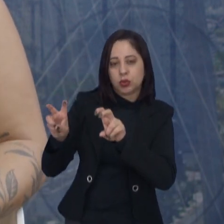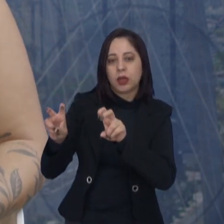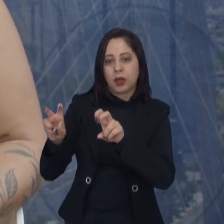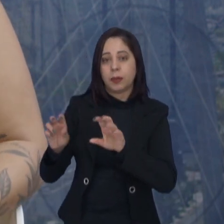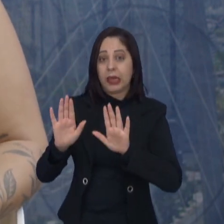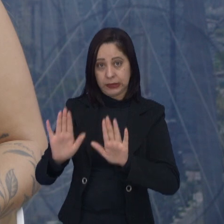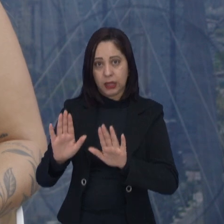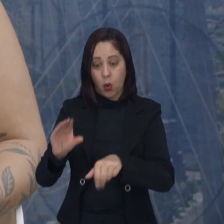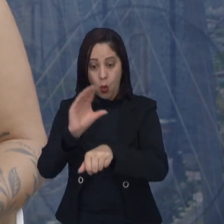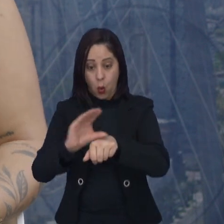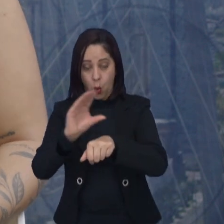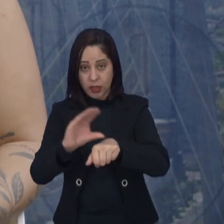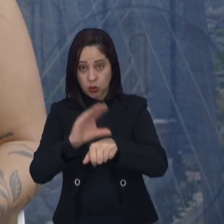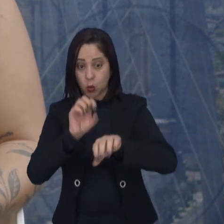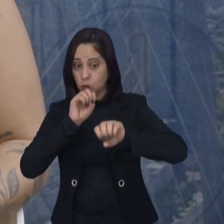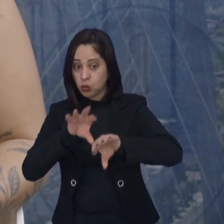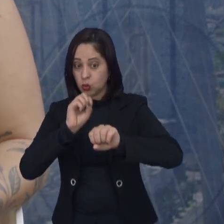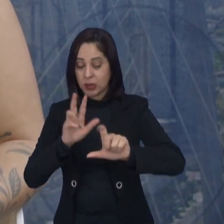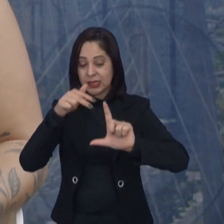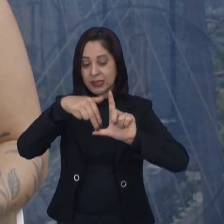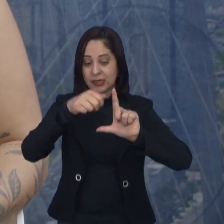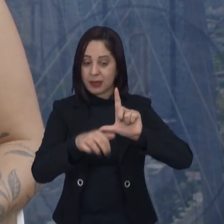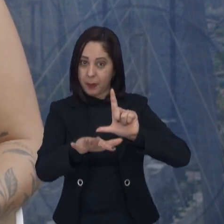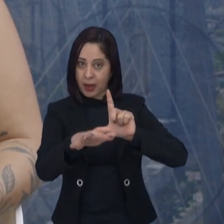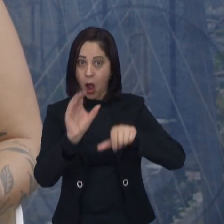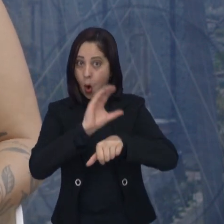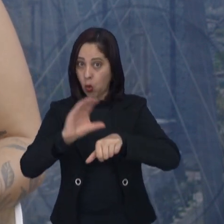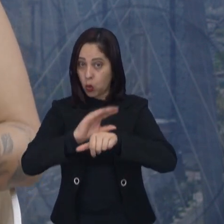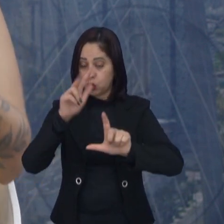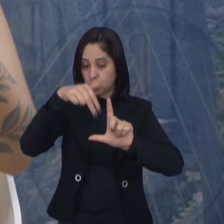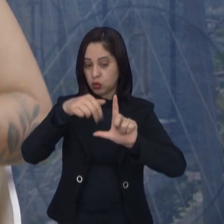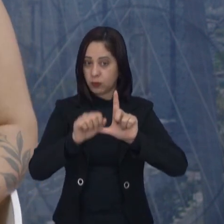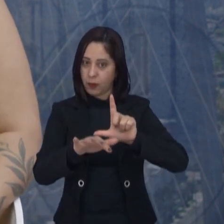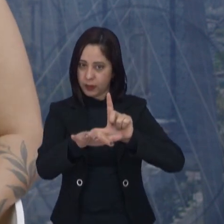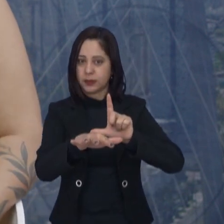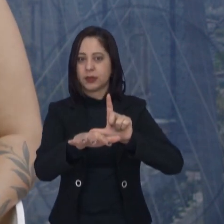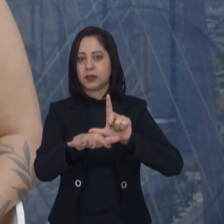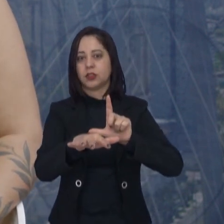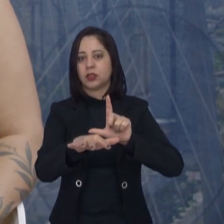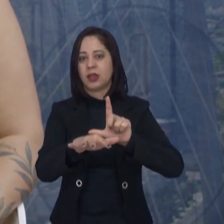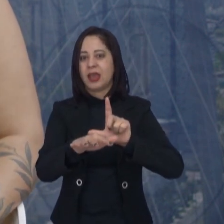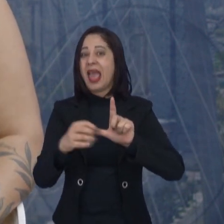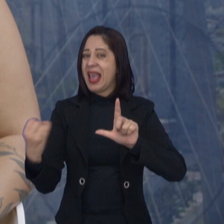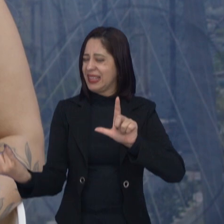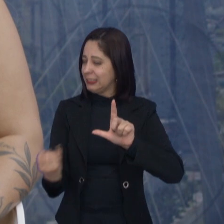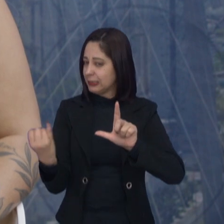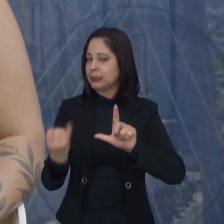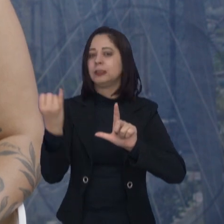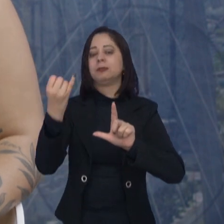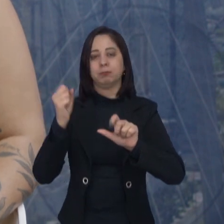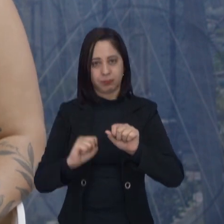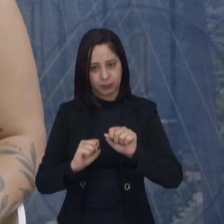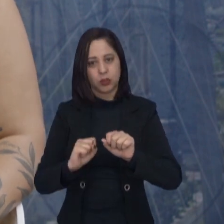esses cursos, assim, que ensinam a plataforma, mas ensina muito mais você criar conteúdo de acordo com a sua personalidade, hoje a gente vê que dá um